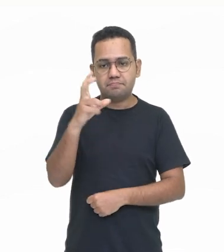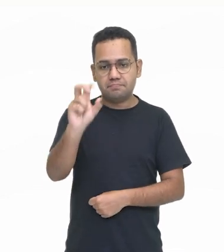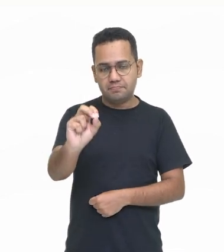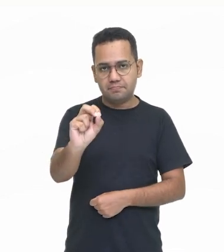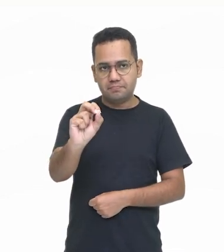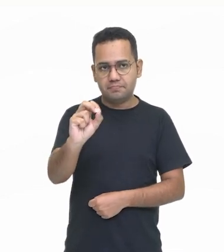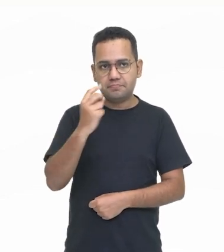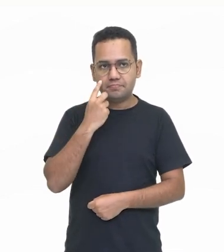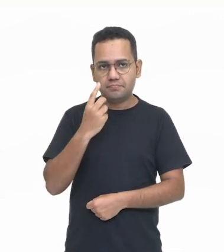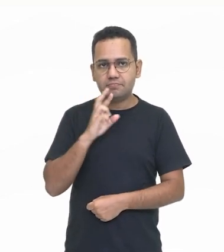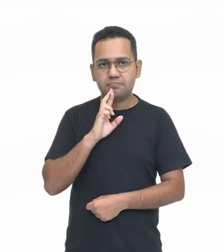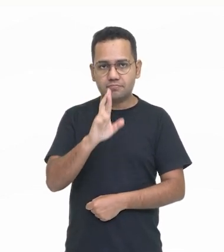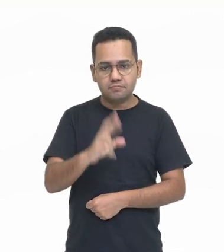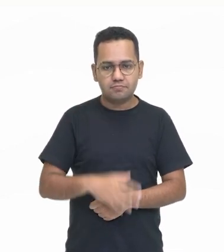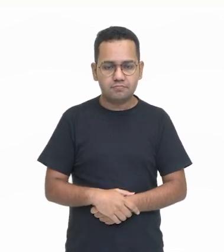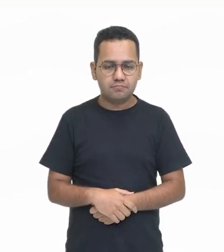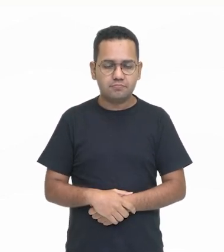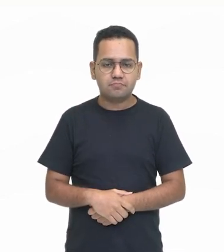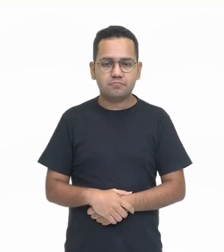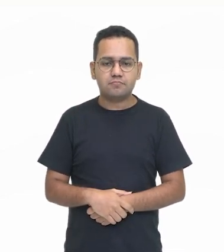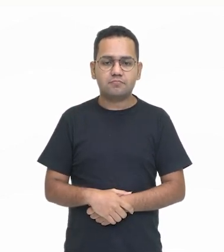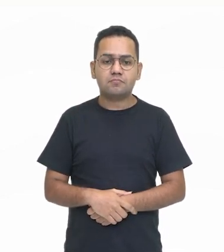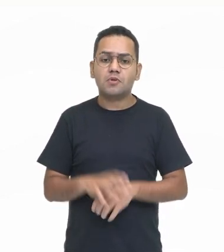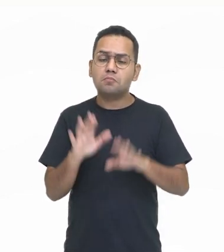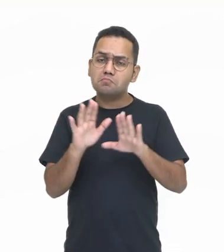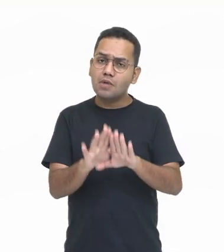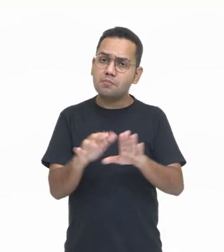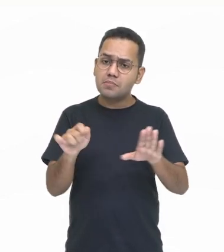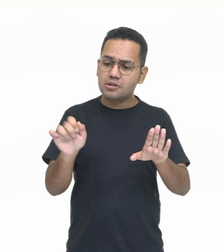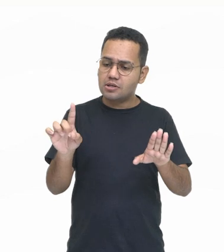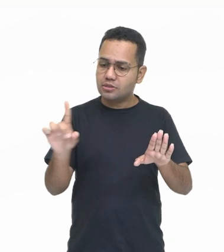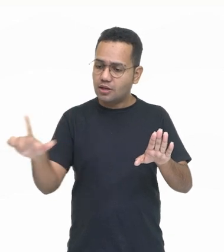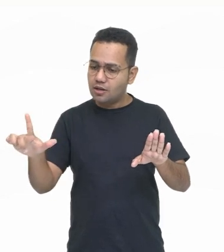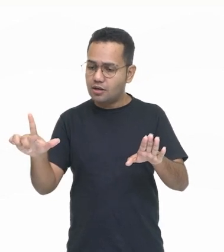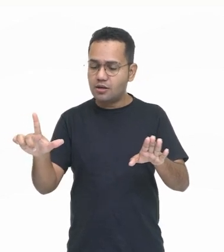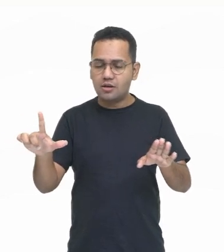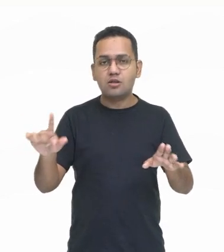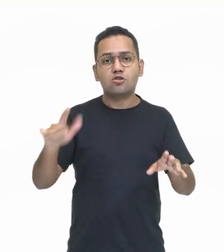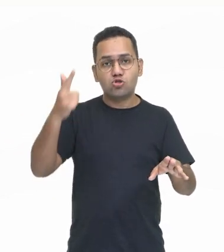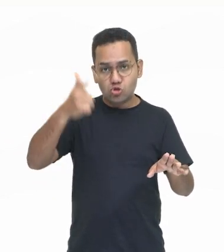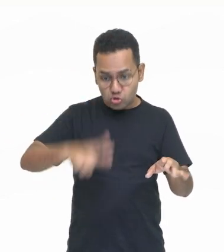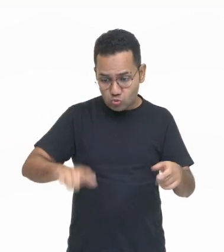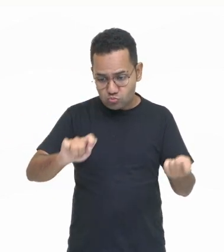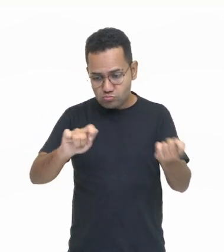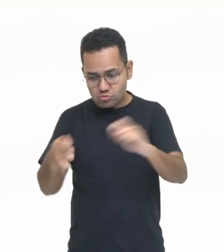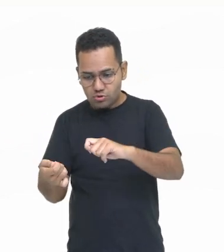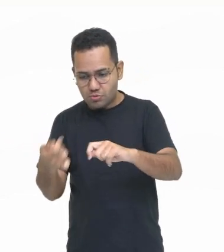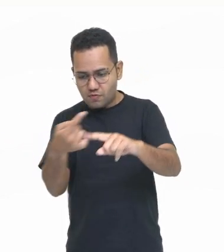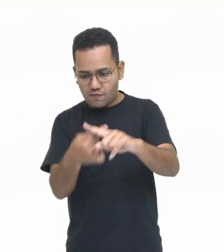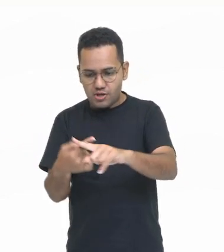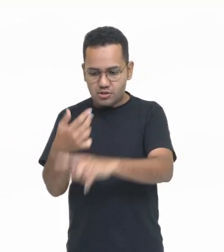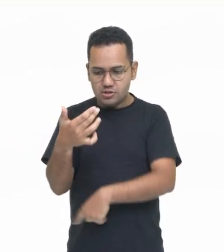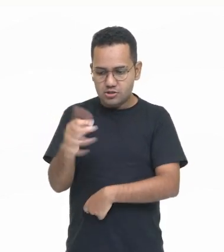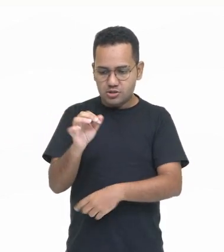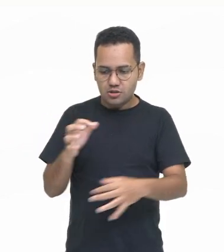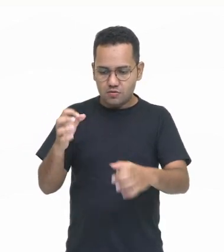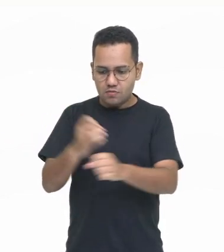Então, nós temos 50 litros. Mas ele não quer em litro, ele quer em decalitro. Então, 50 vezes 10 novamente. Então, nós vamos ter, então, aqui,